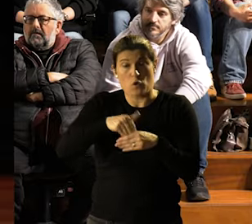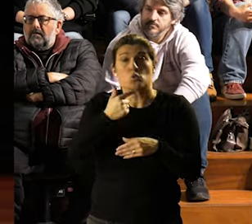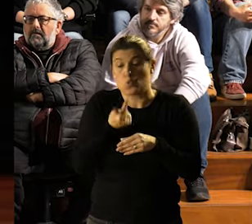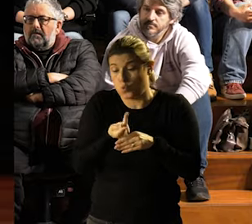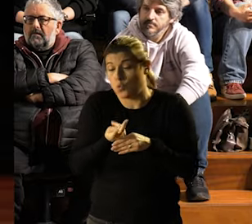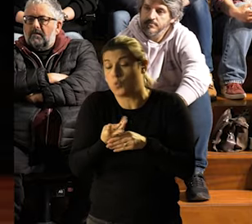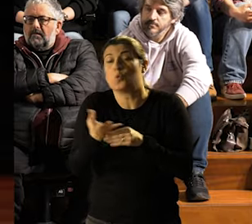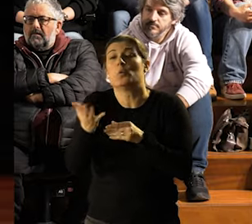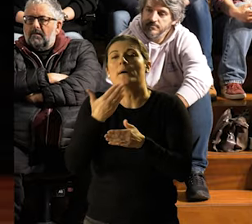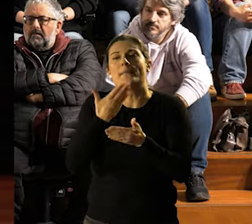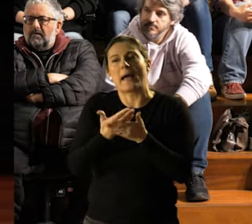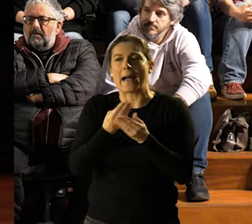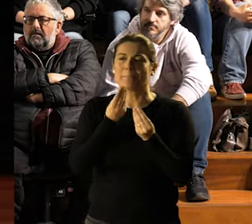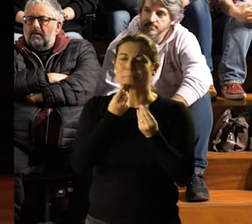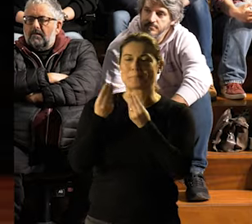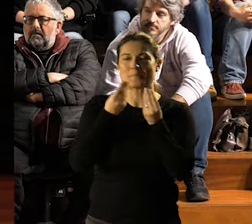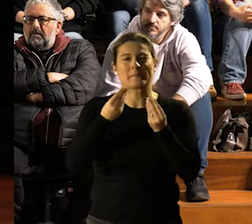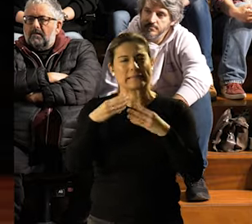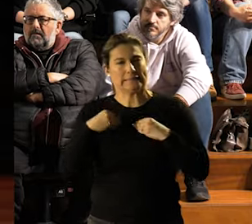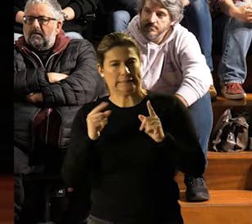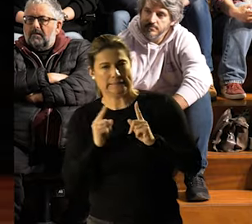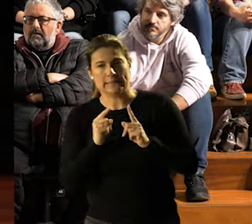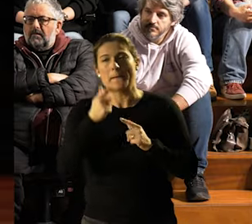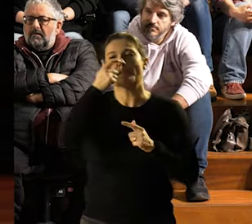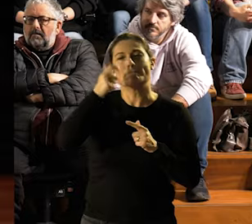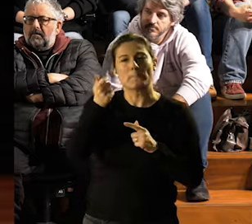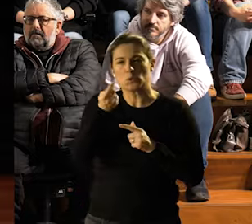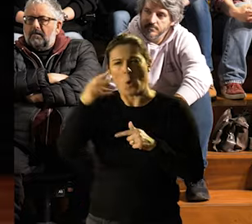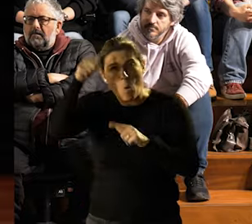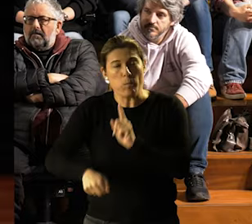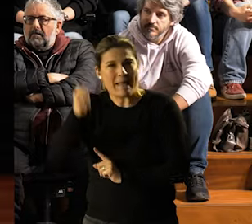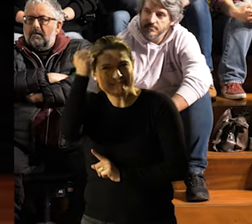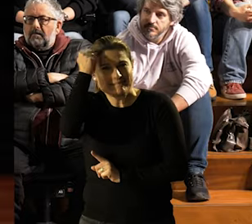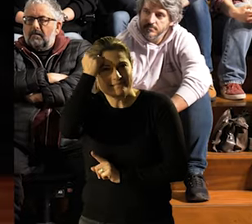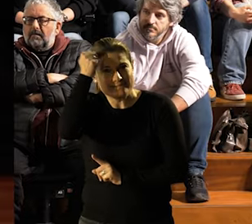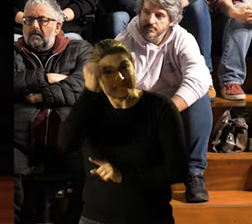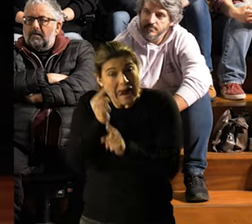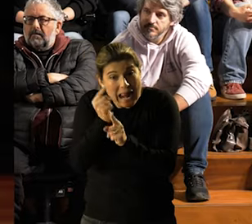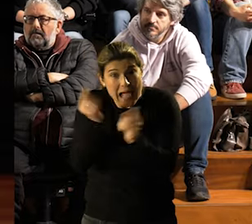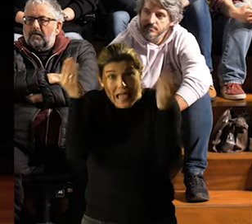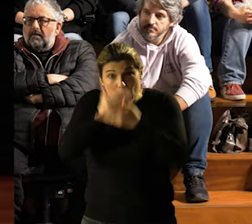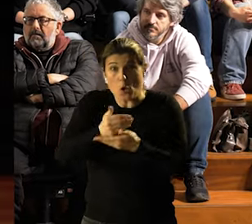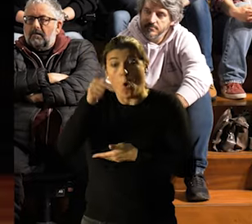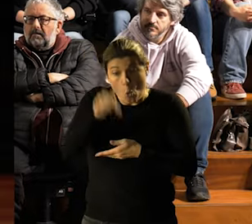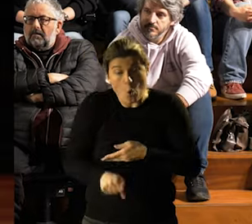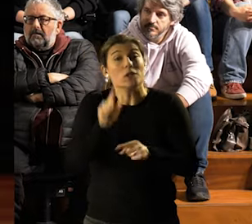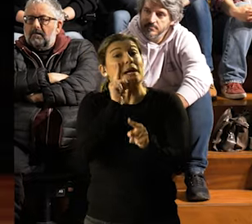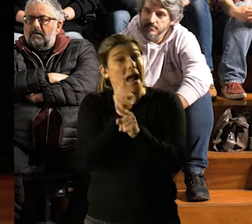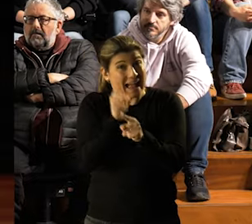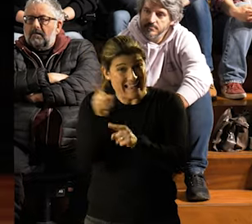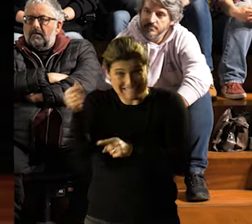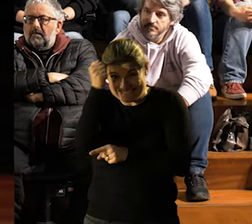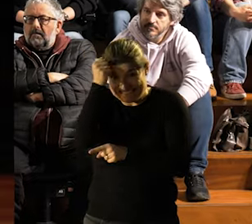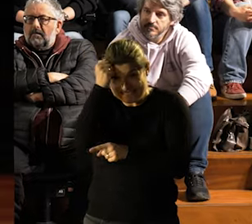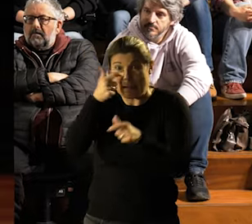que chegou a amargo de de boca e muita pessoa que se arrependeu logo naquela noite hoje esse enorme